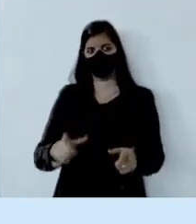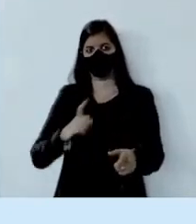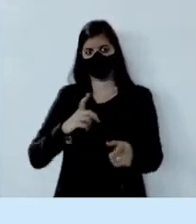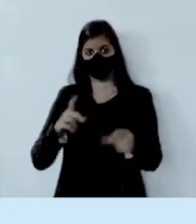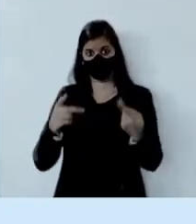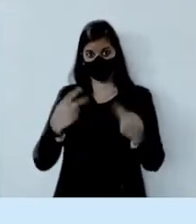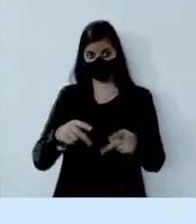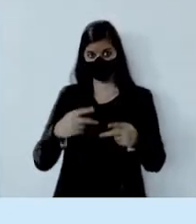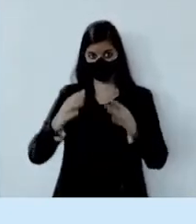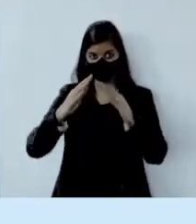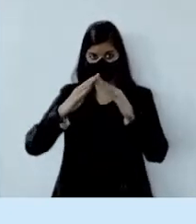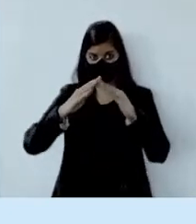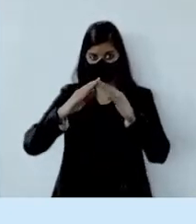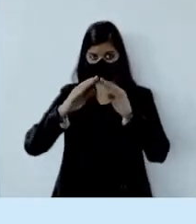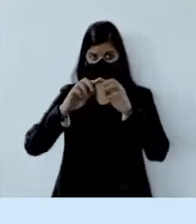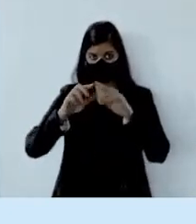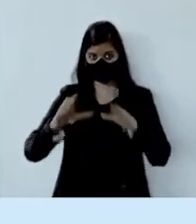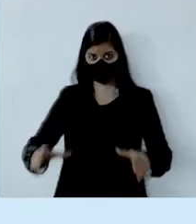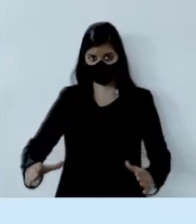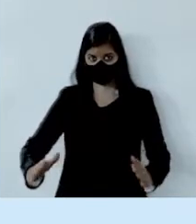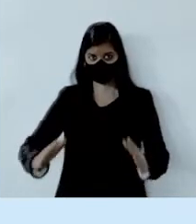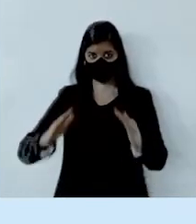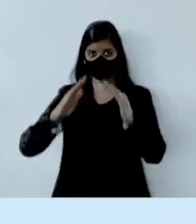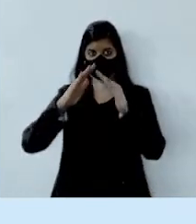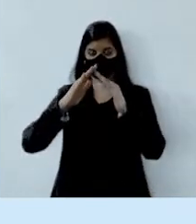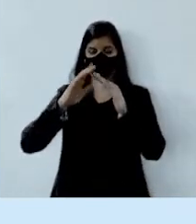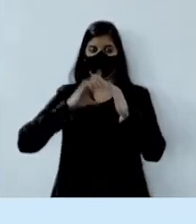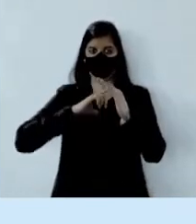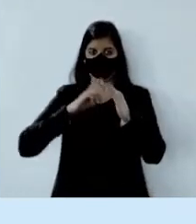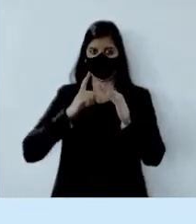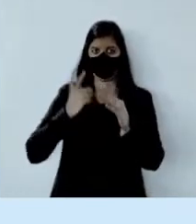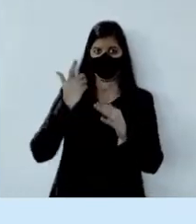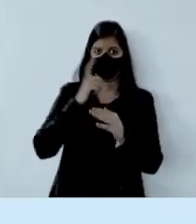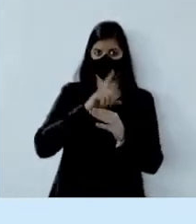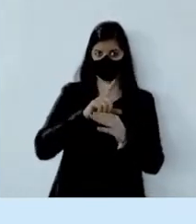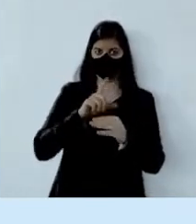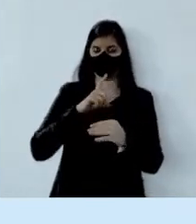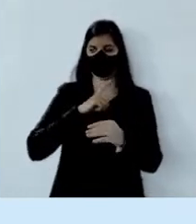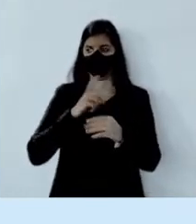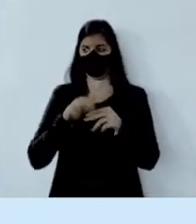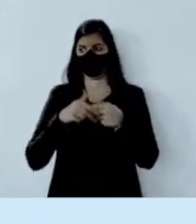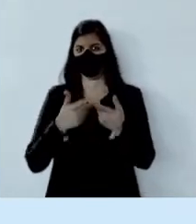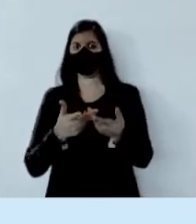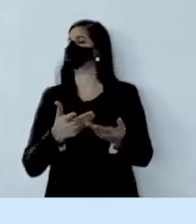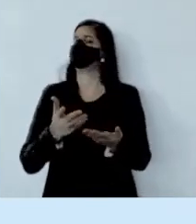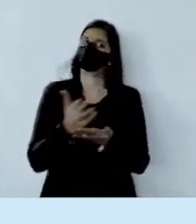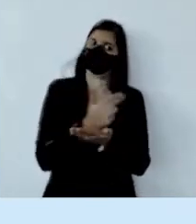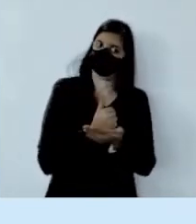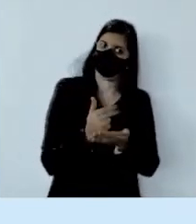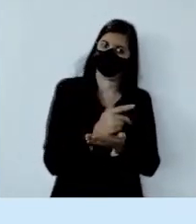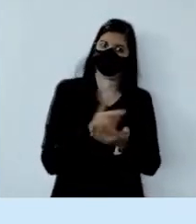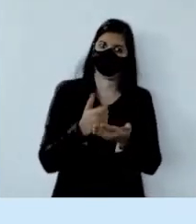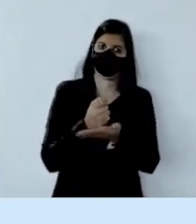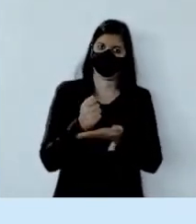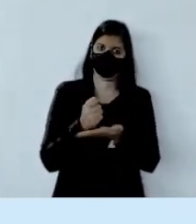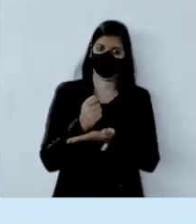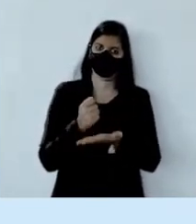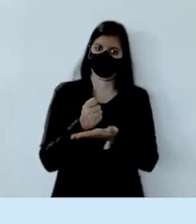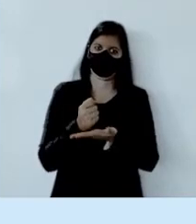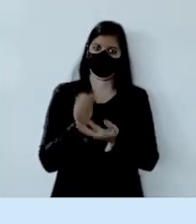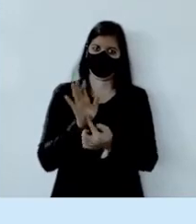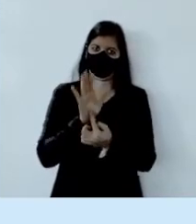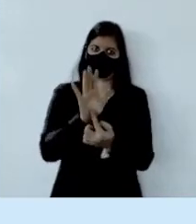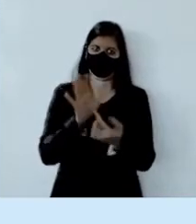que encontrado pela seção transversal de uma pirâmide através de um plano paralelo à base. Então, a gente vai